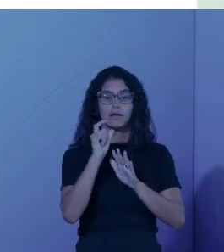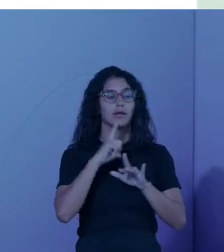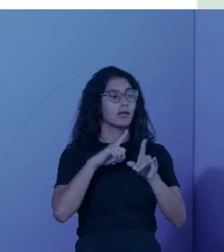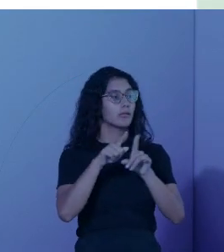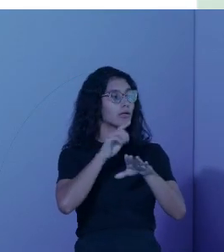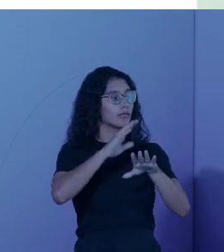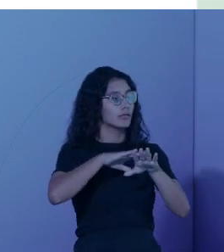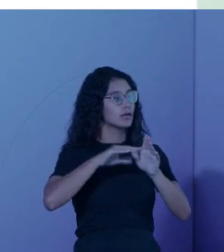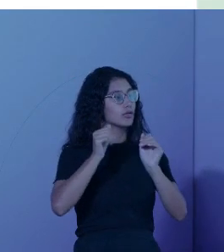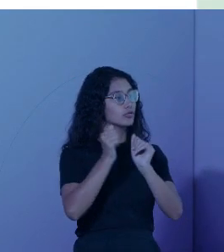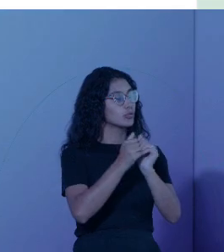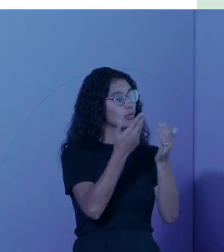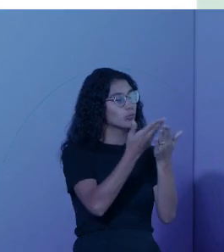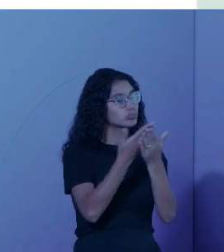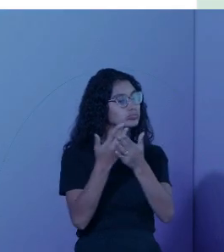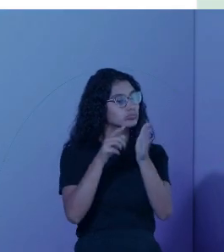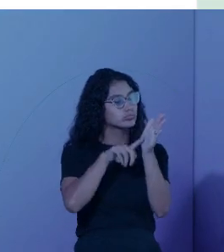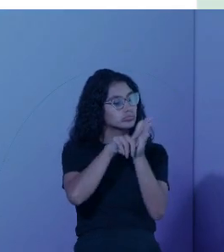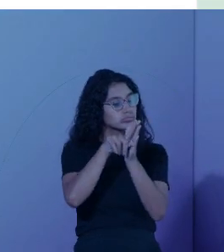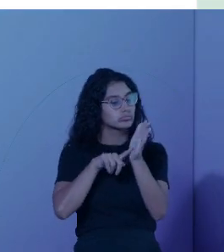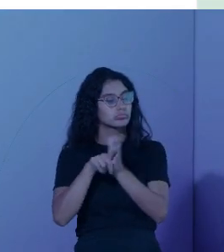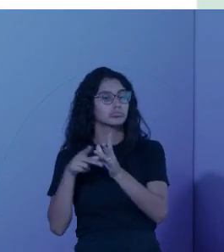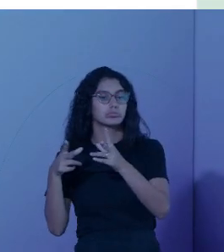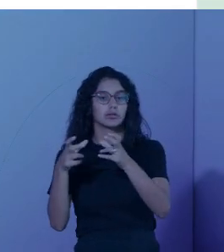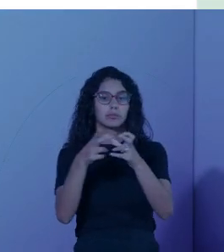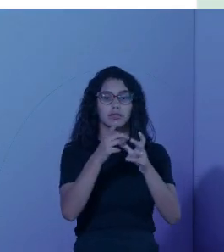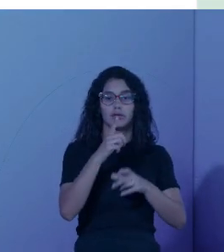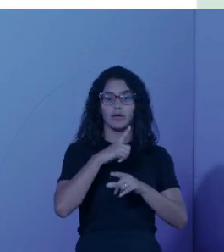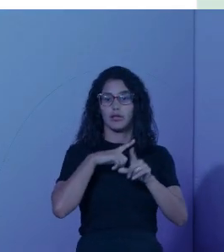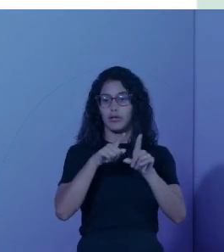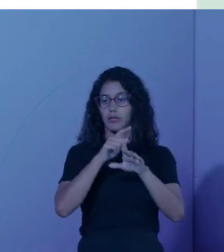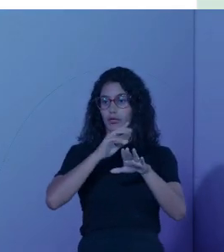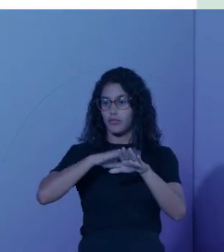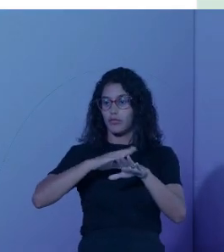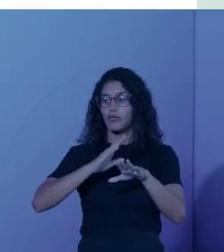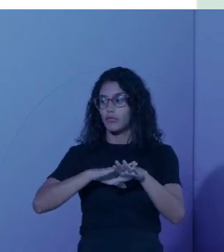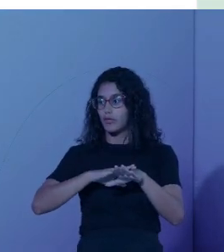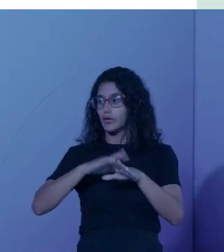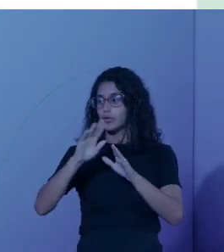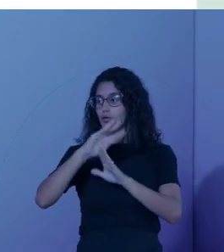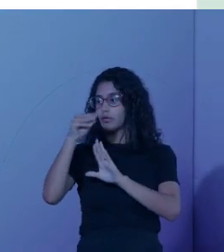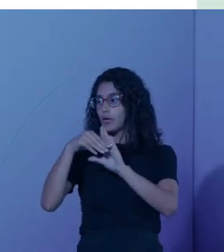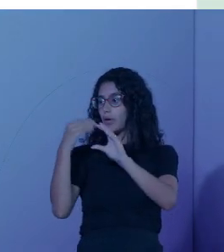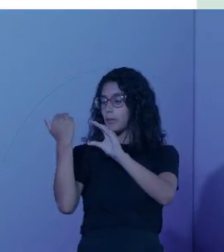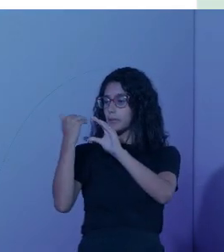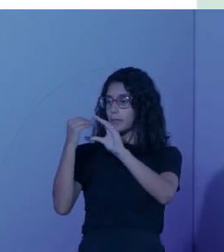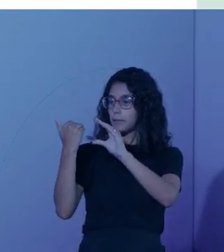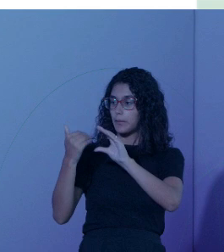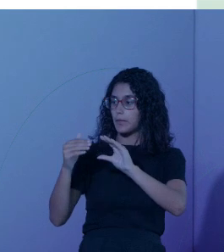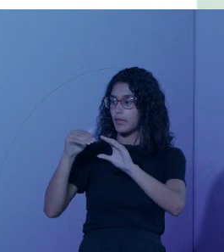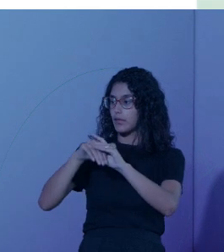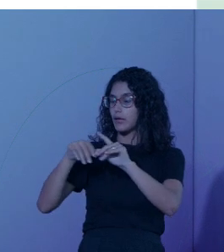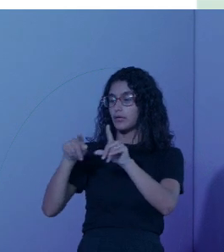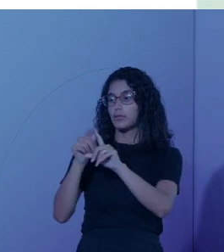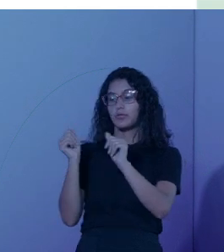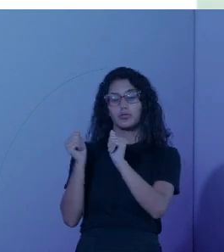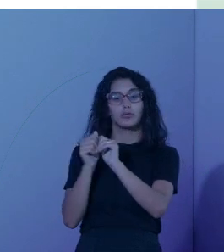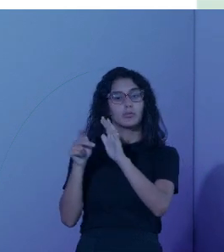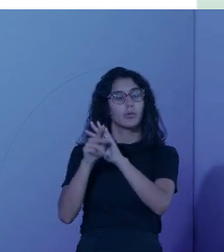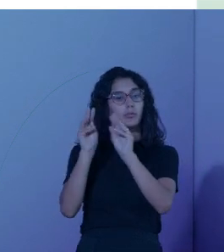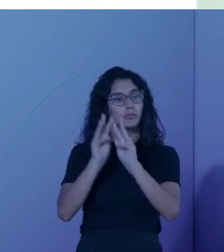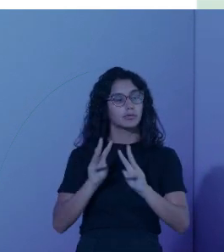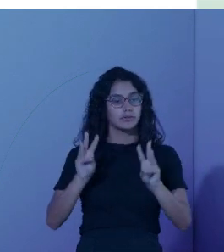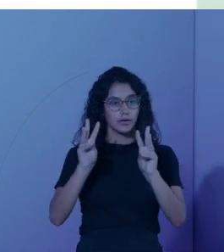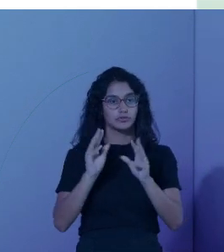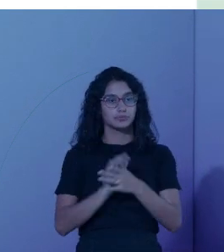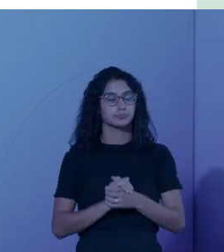vem fazendo estudos de percepção de evidência qualitativa, né, e ela vem publicando isso dentro do seu site. Então,